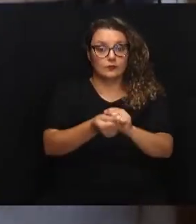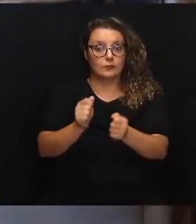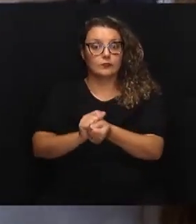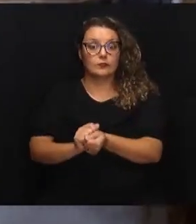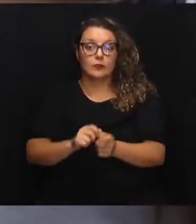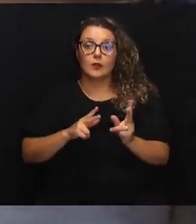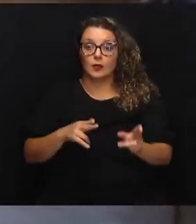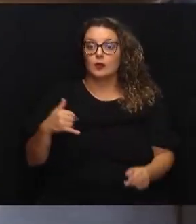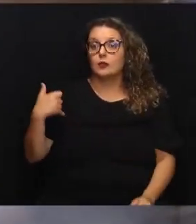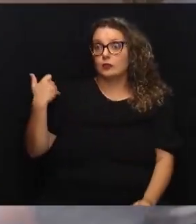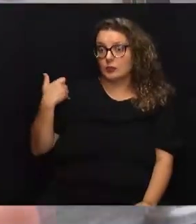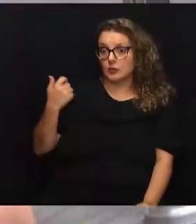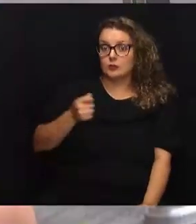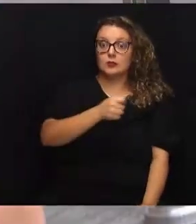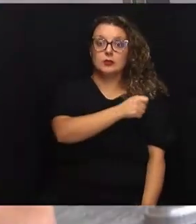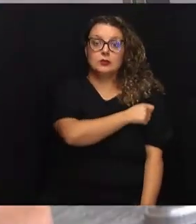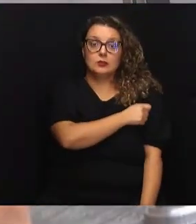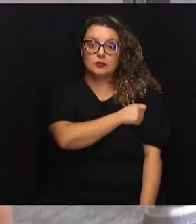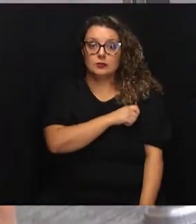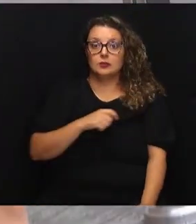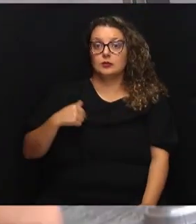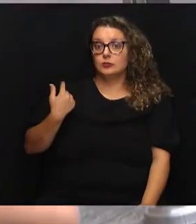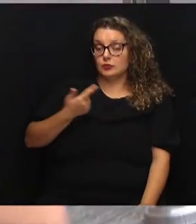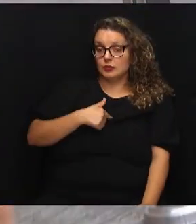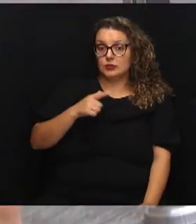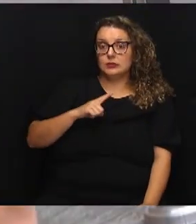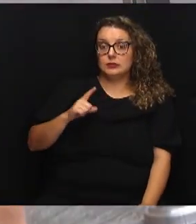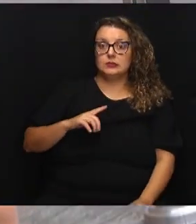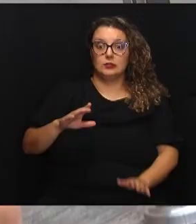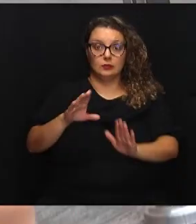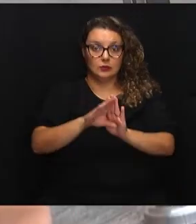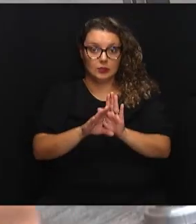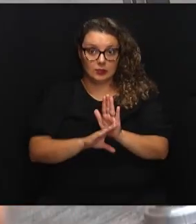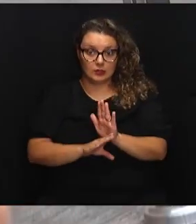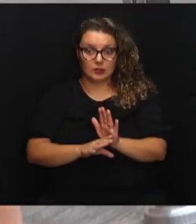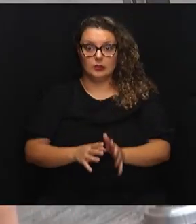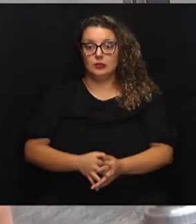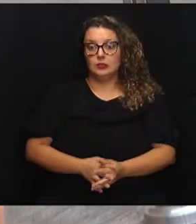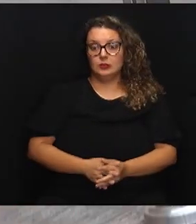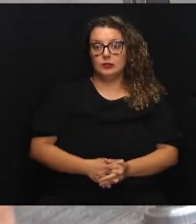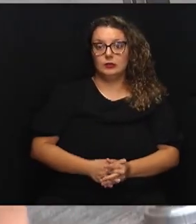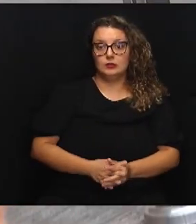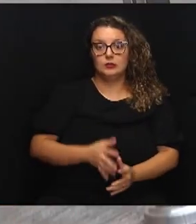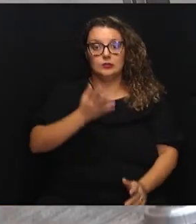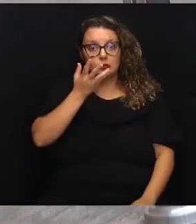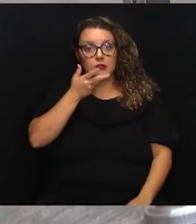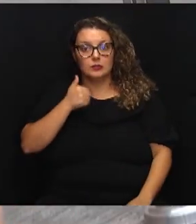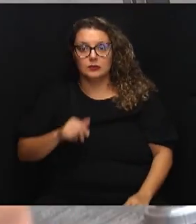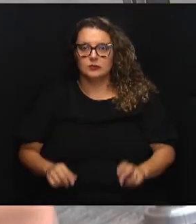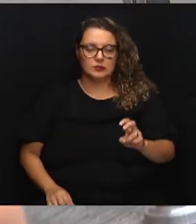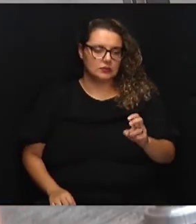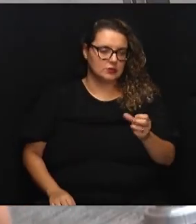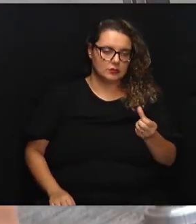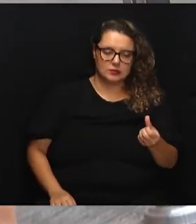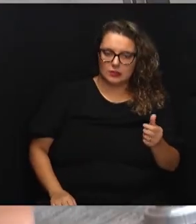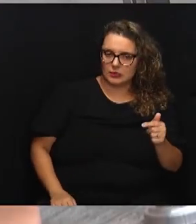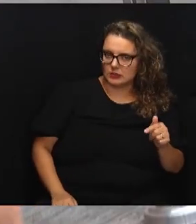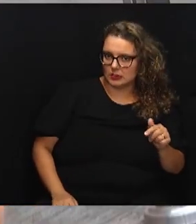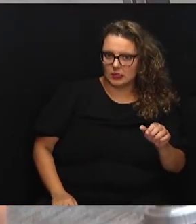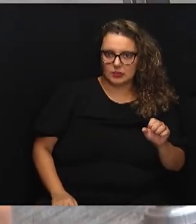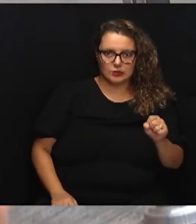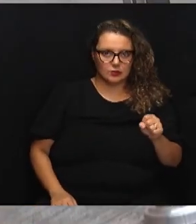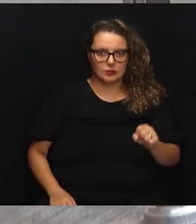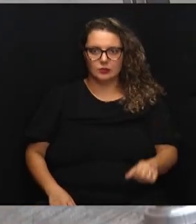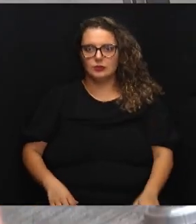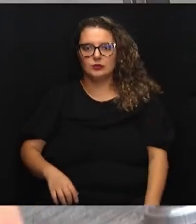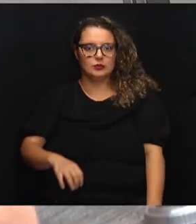a faixa etária dos alunos. Então nós temos programas que são para crianças de 5, 6, 7 anos, outro que vai